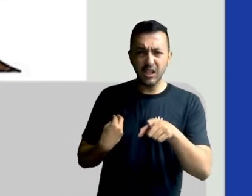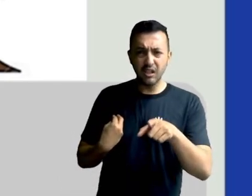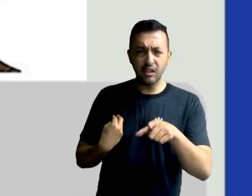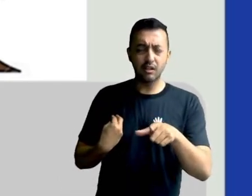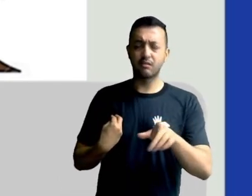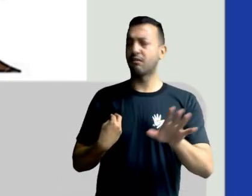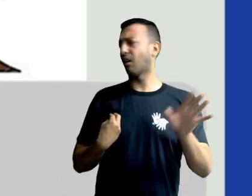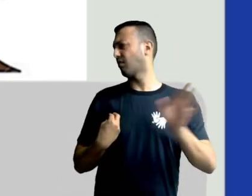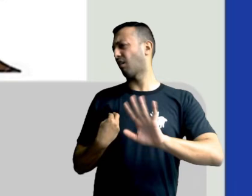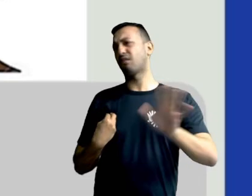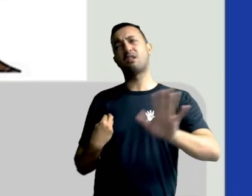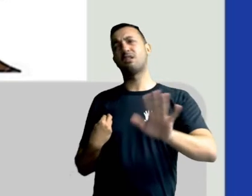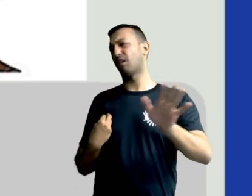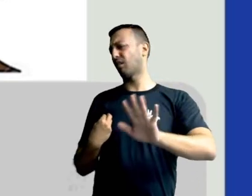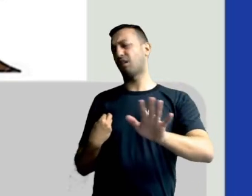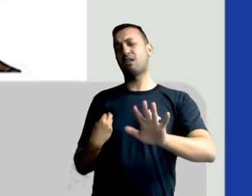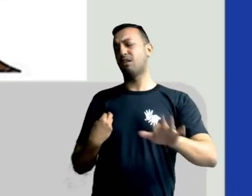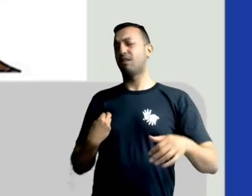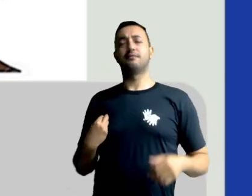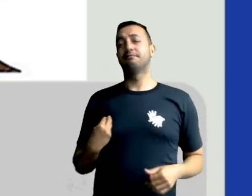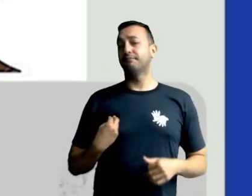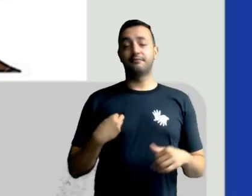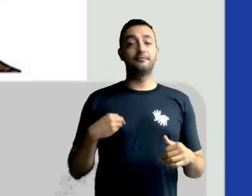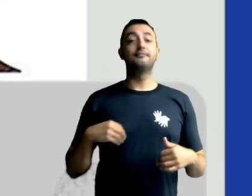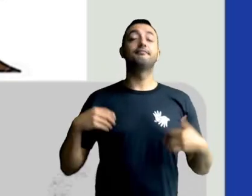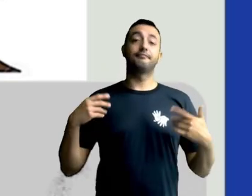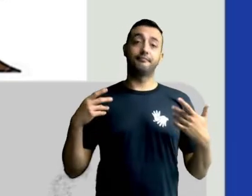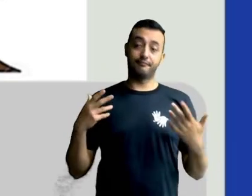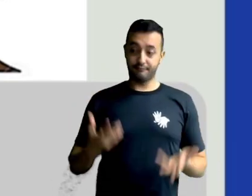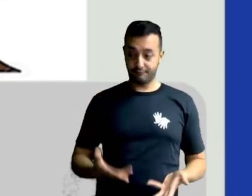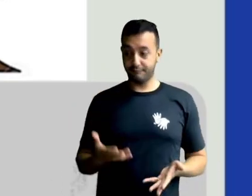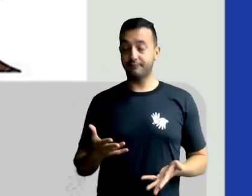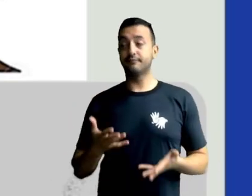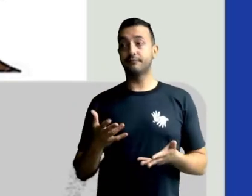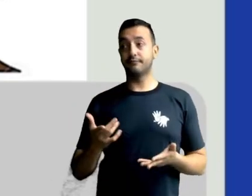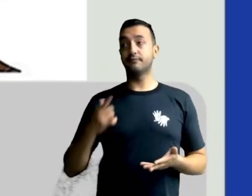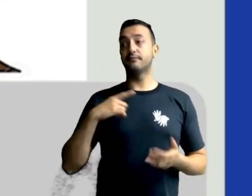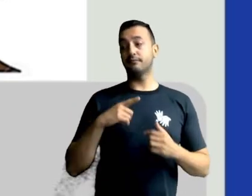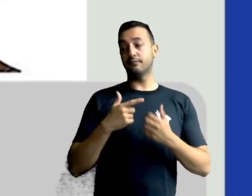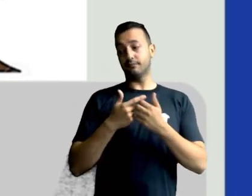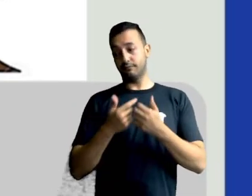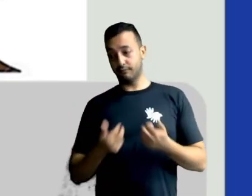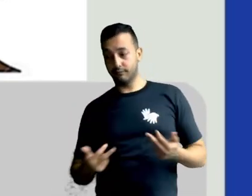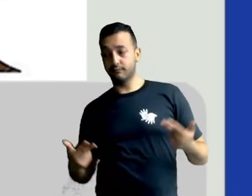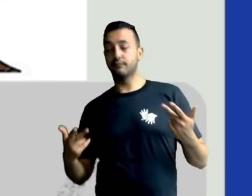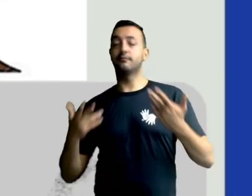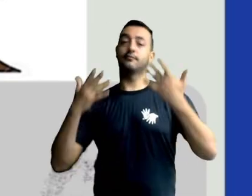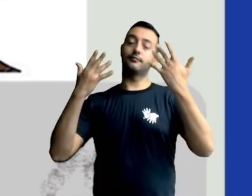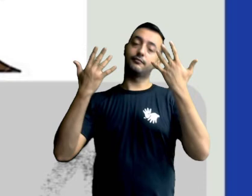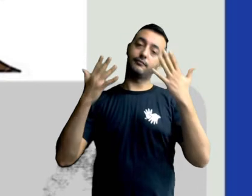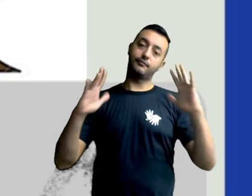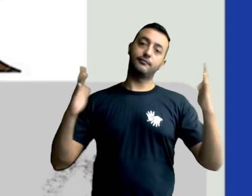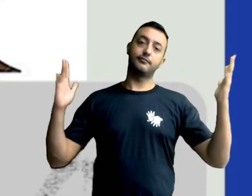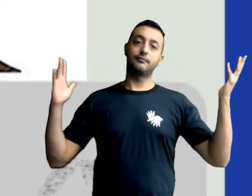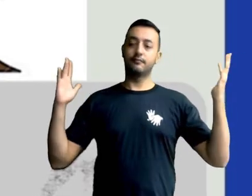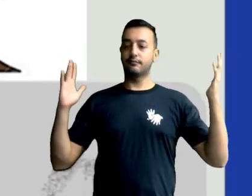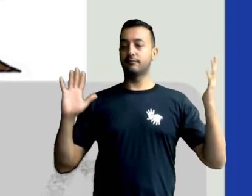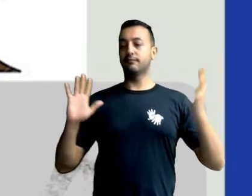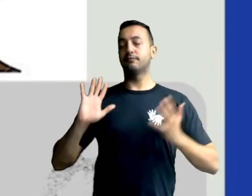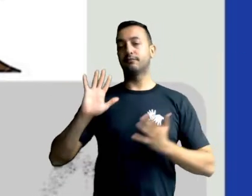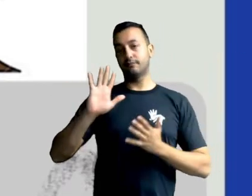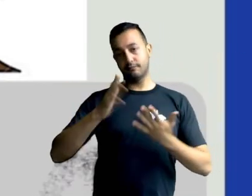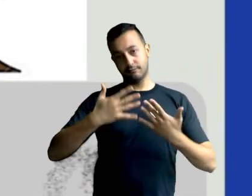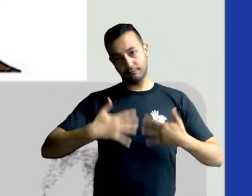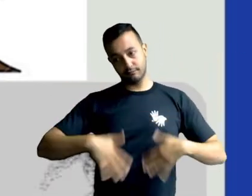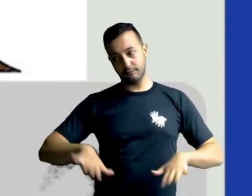dizer sim, nananina não. Apesar de ser um elemento da